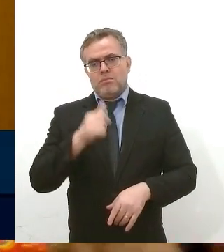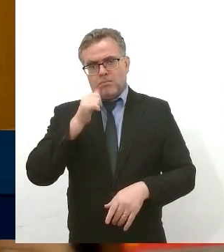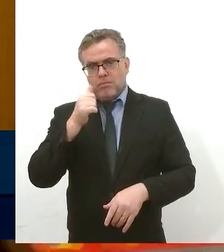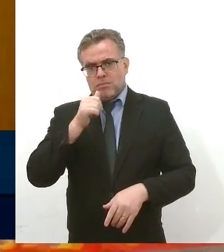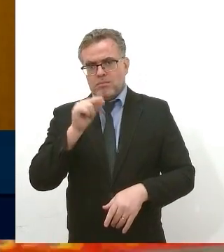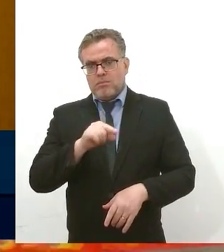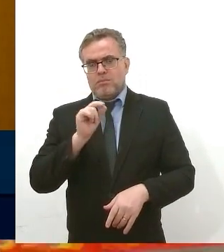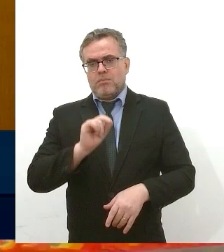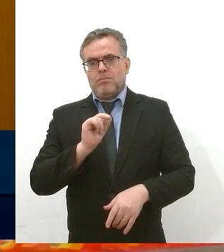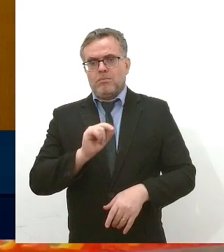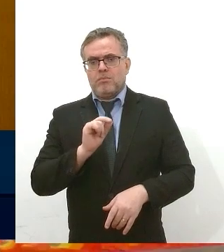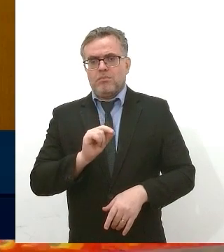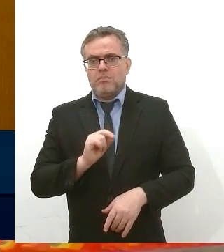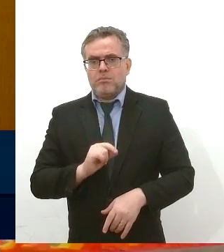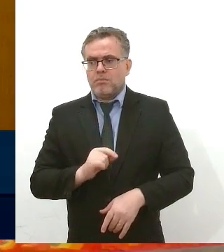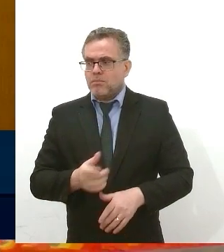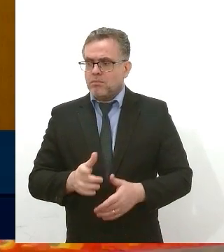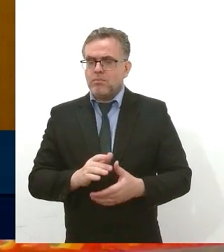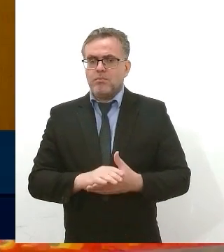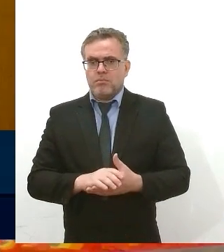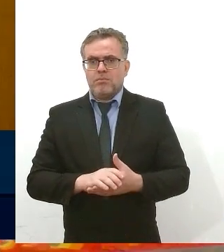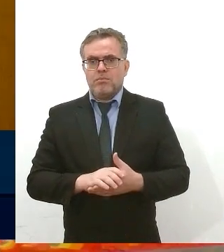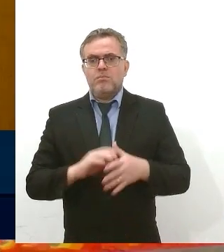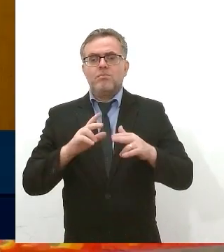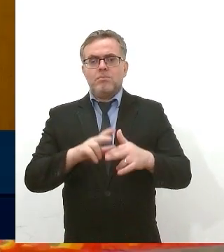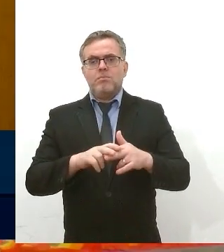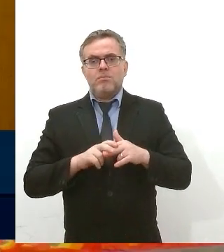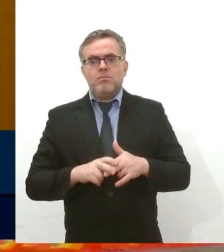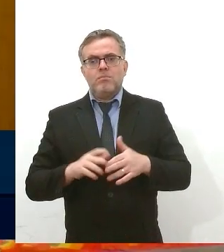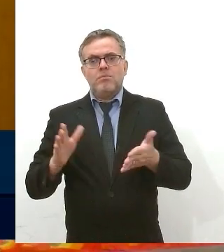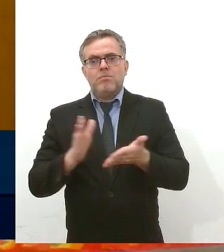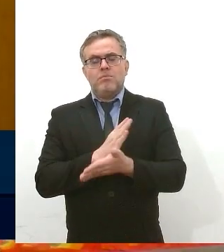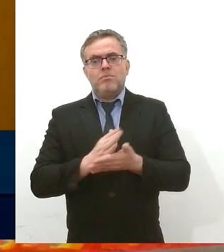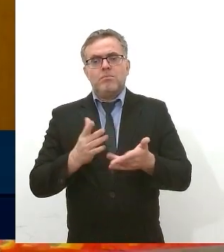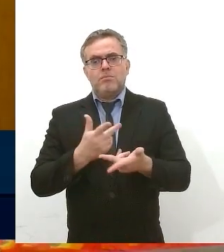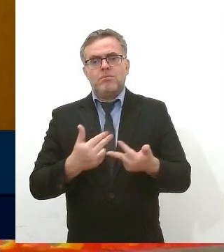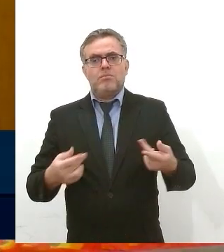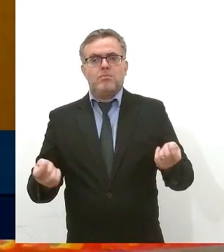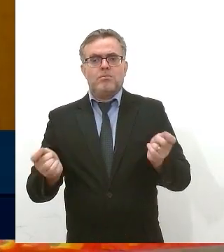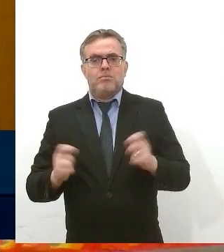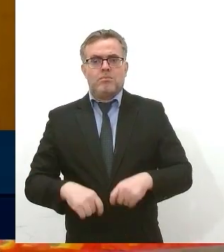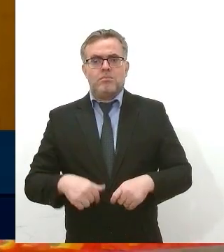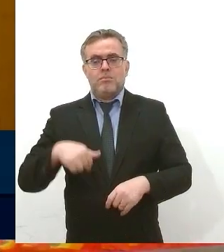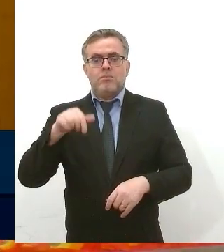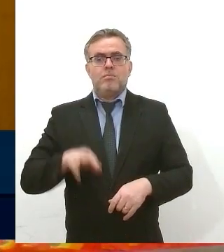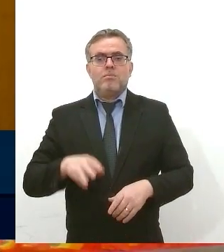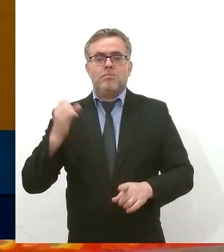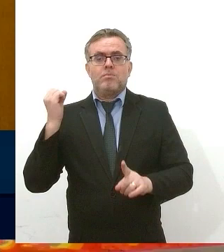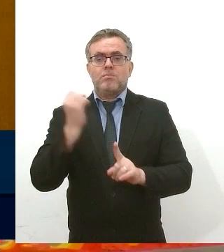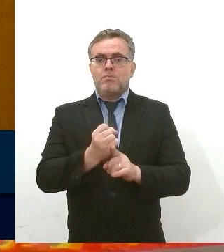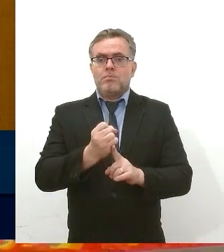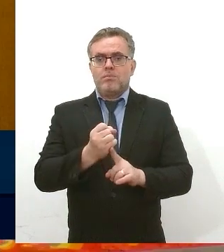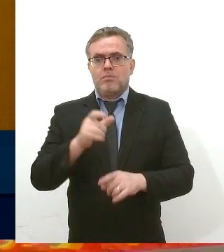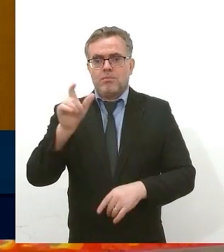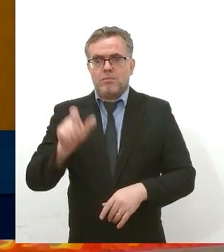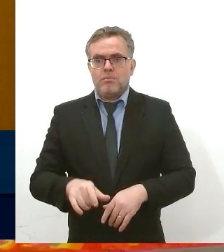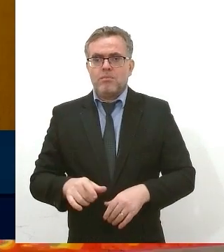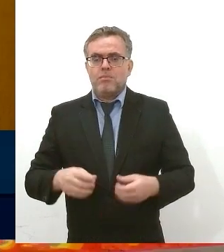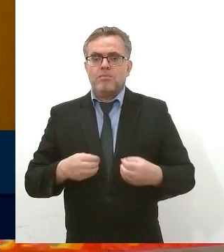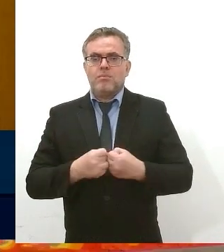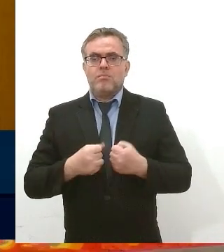sociedade. E muitos desses casos, quem são os assassinos? Pessoas próximas. Muitas das